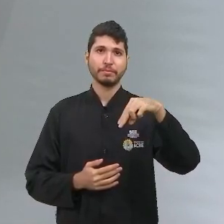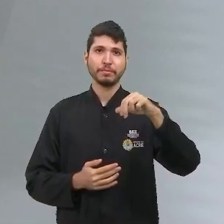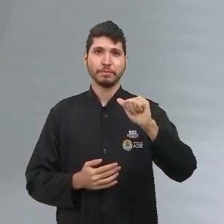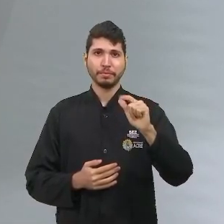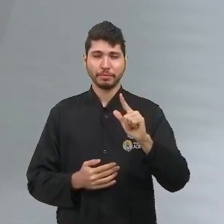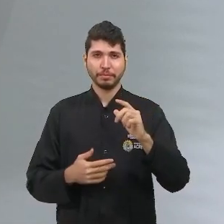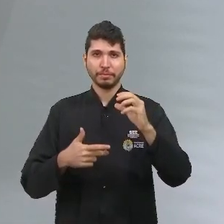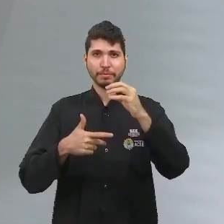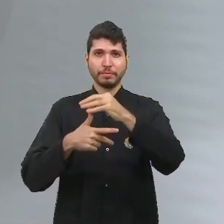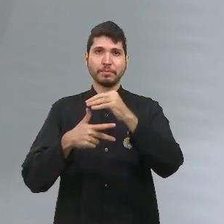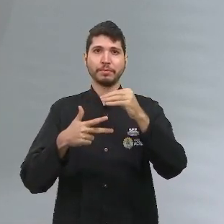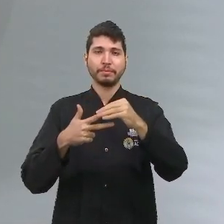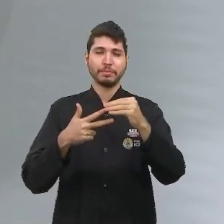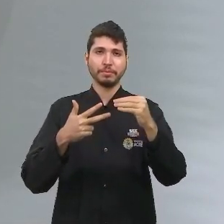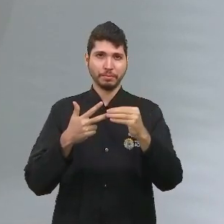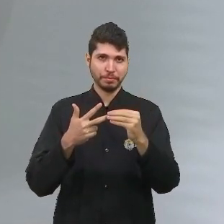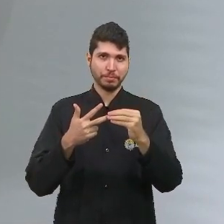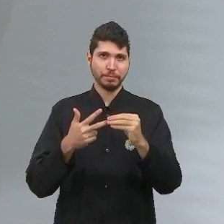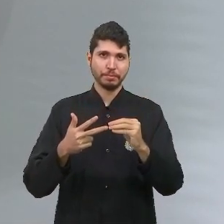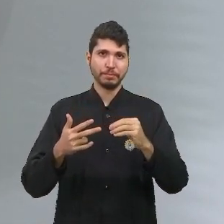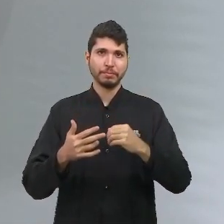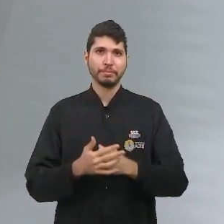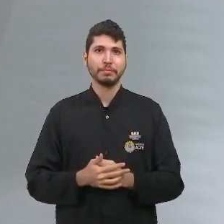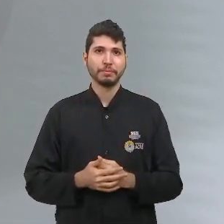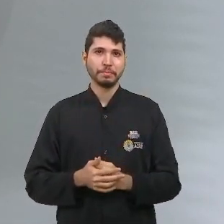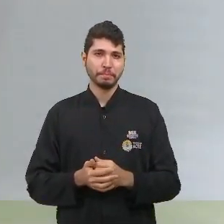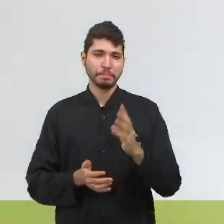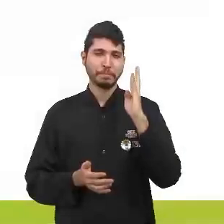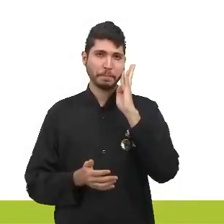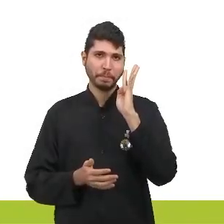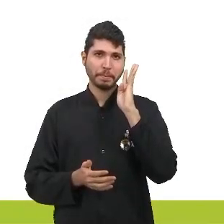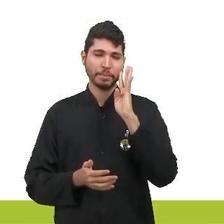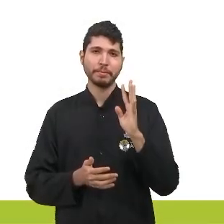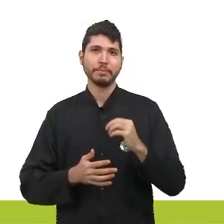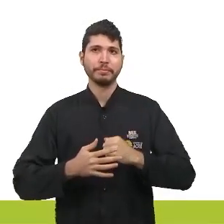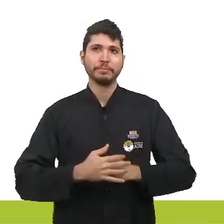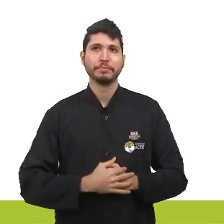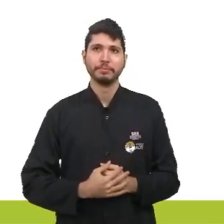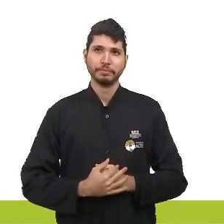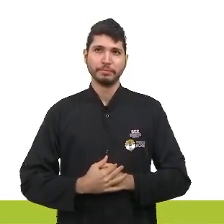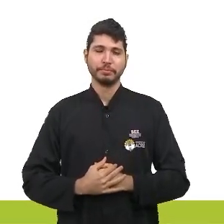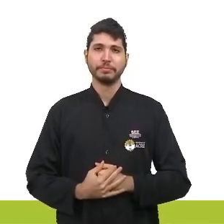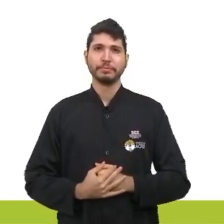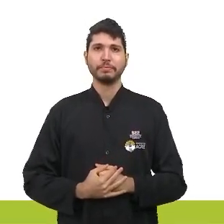este primeiro exemplo, que ele é bastante interessante. Vamos lá.